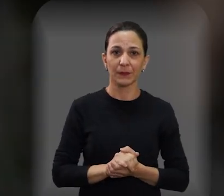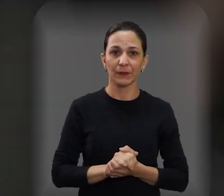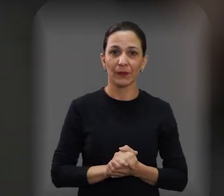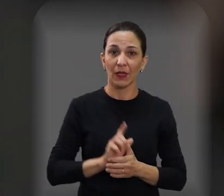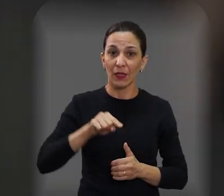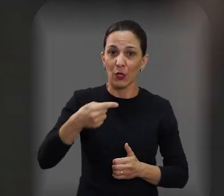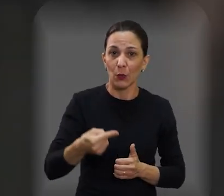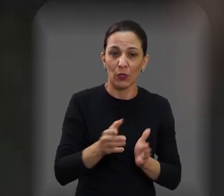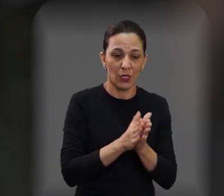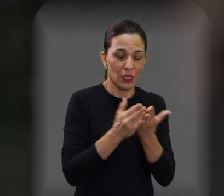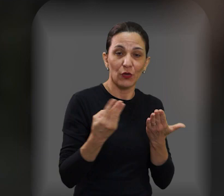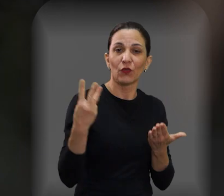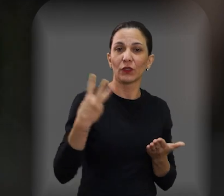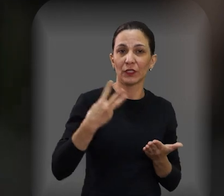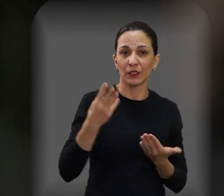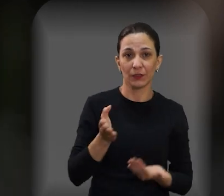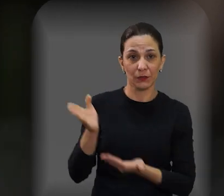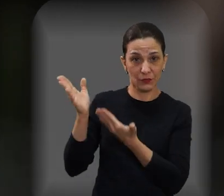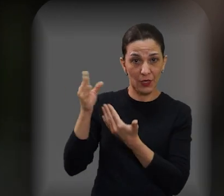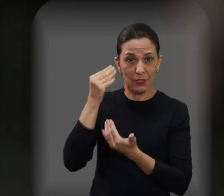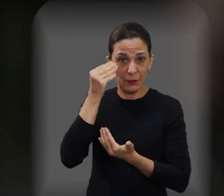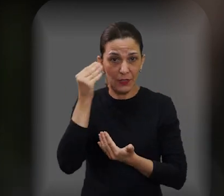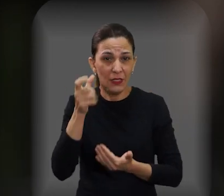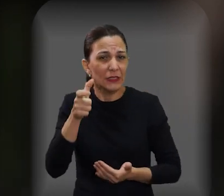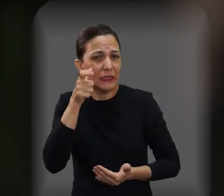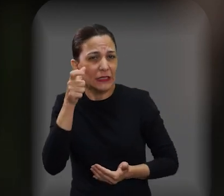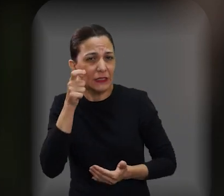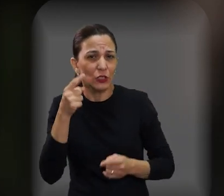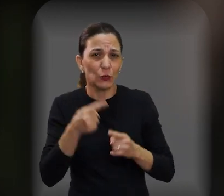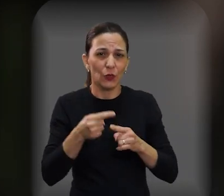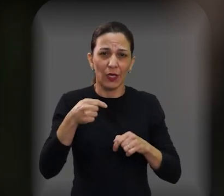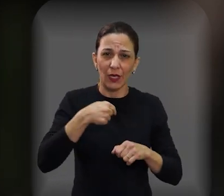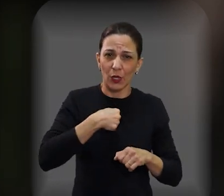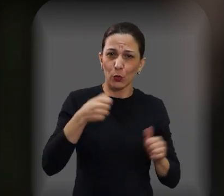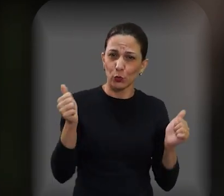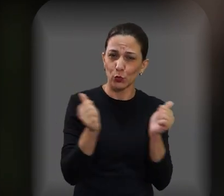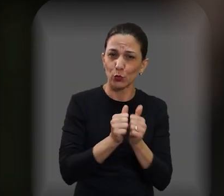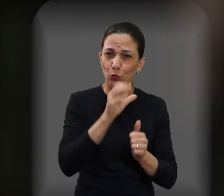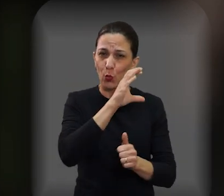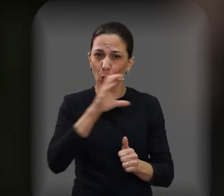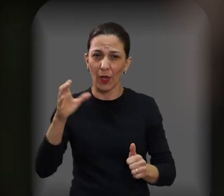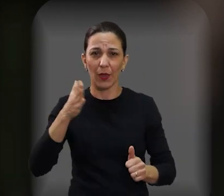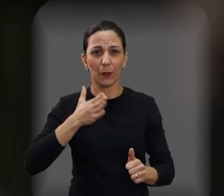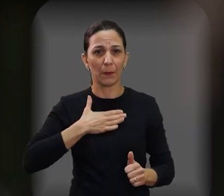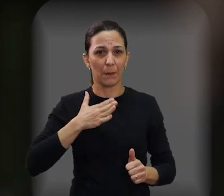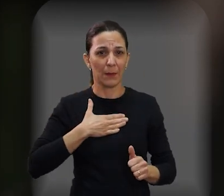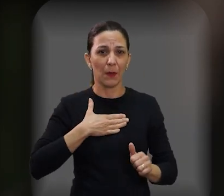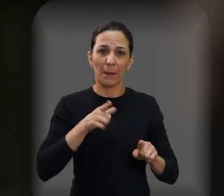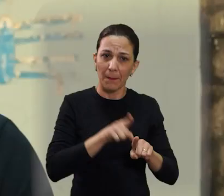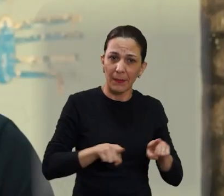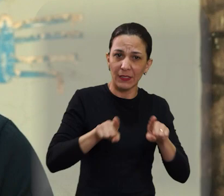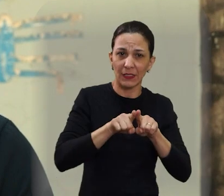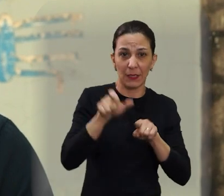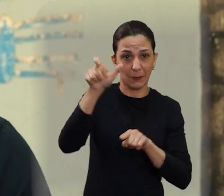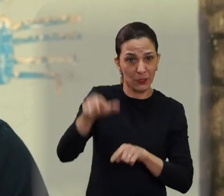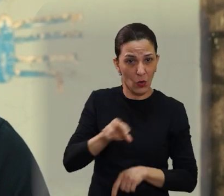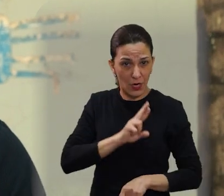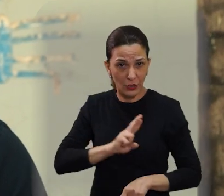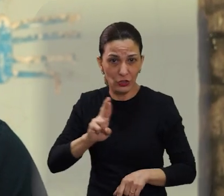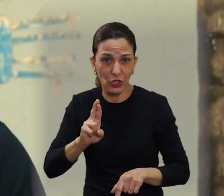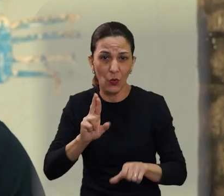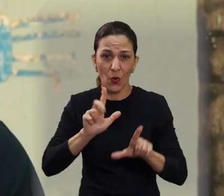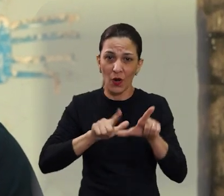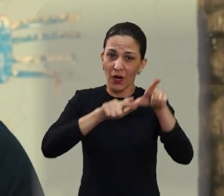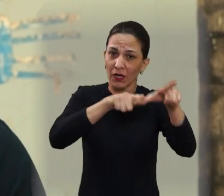Sonhos Vermelhos, que foi aí esse foi assim, uma experiência muito interessante, que na época foi